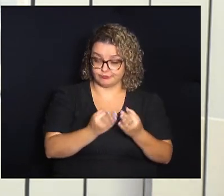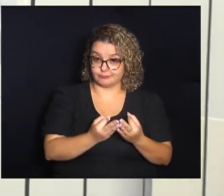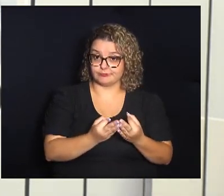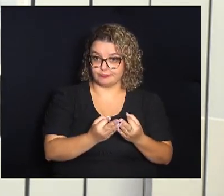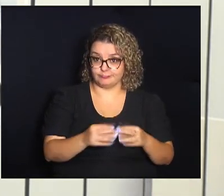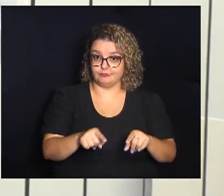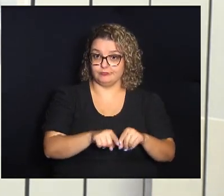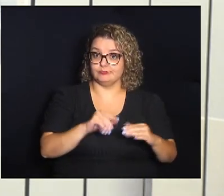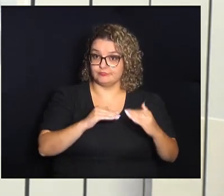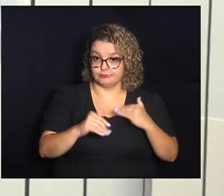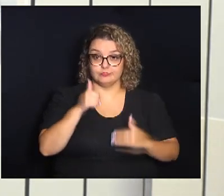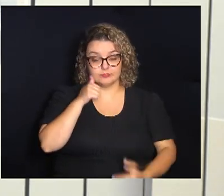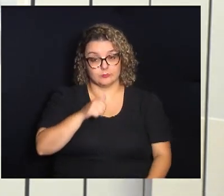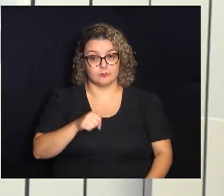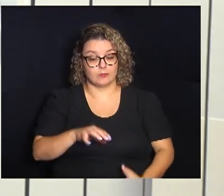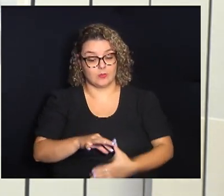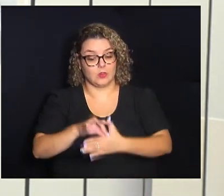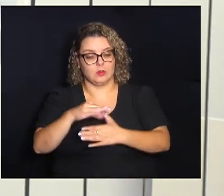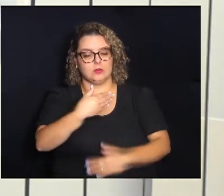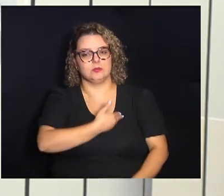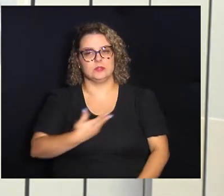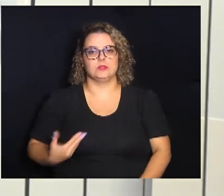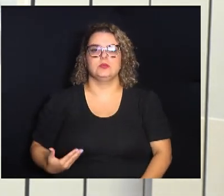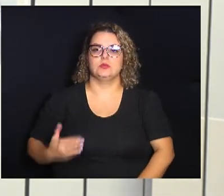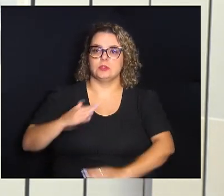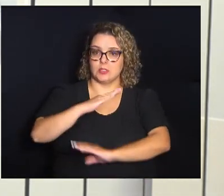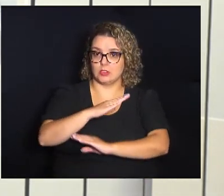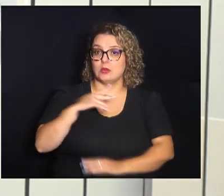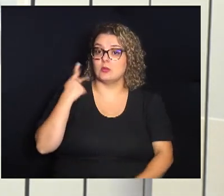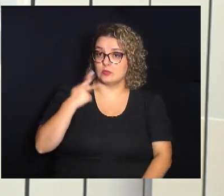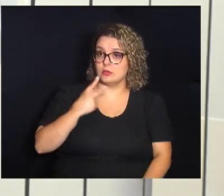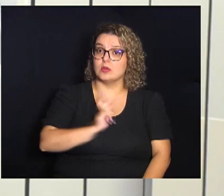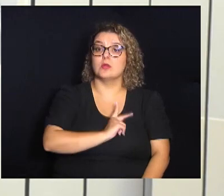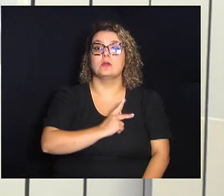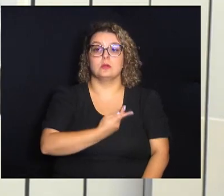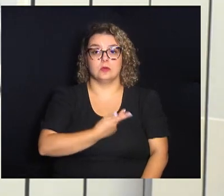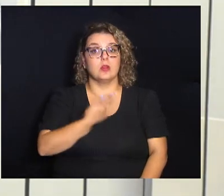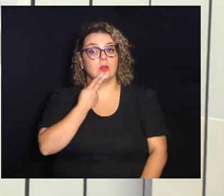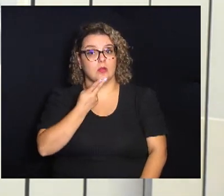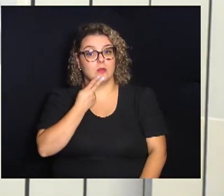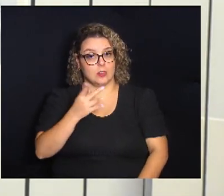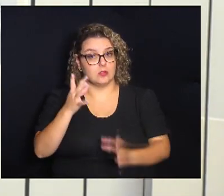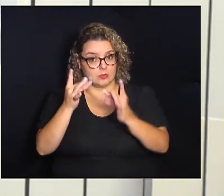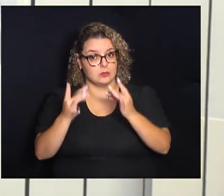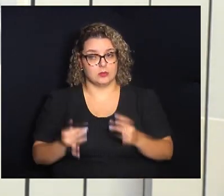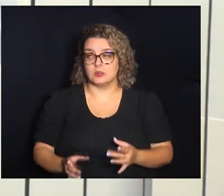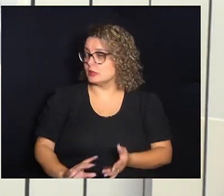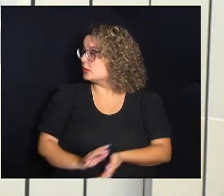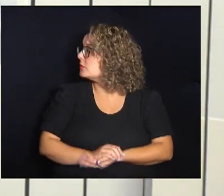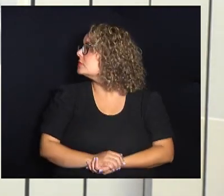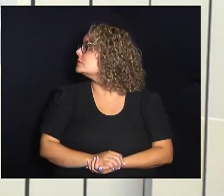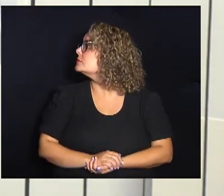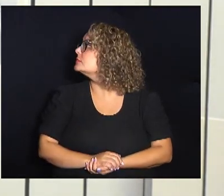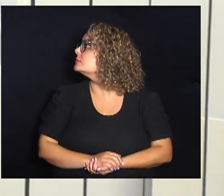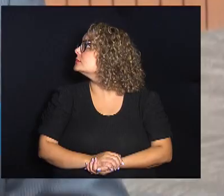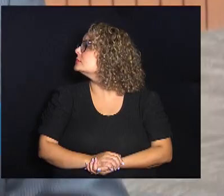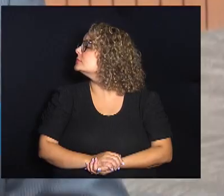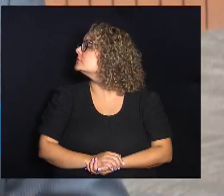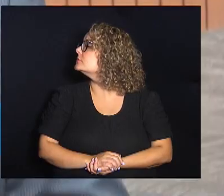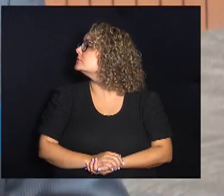contra a mulher. O líder de governo na Câmara, o vereador Paulo Haddad, detalhou a proposta.